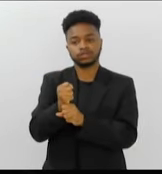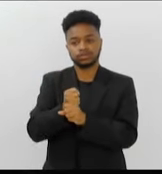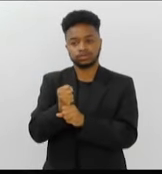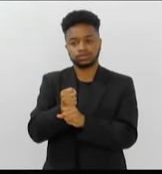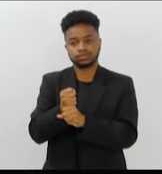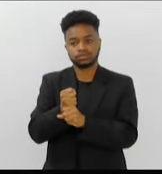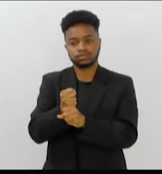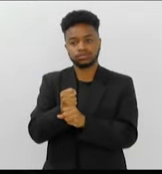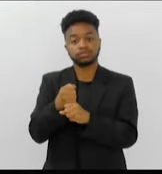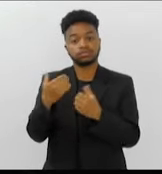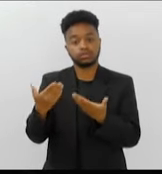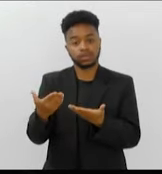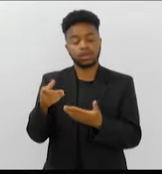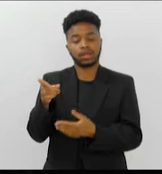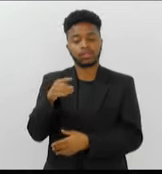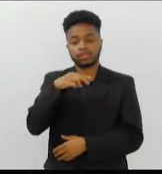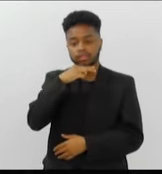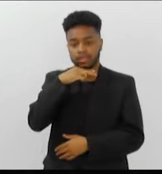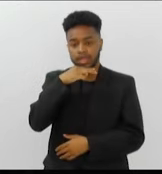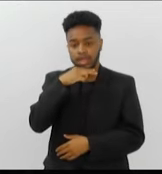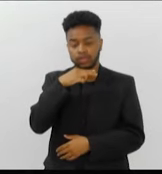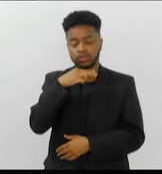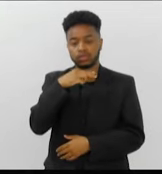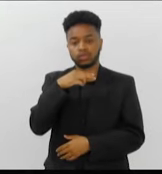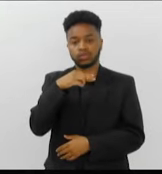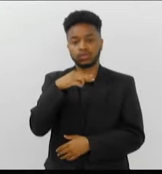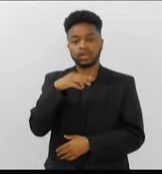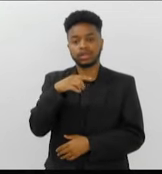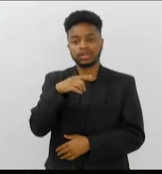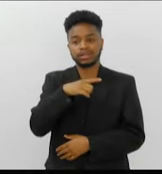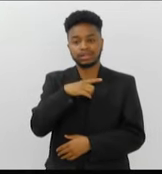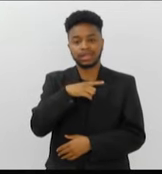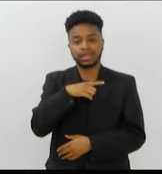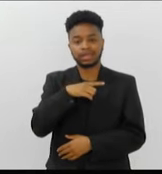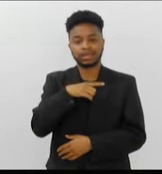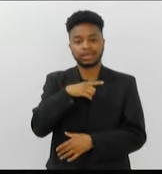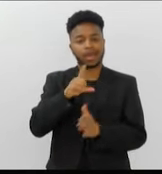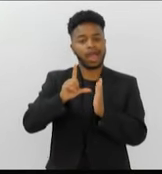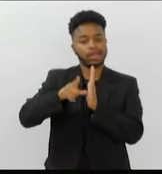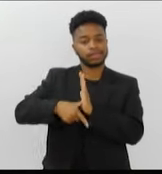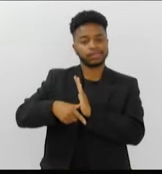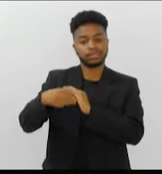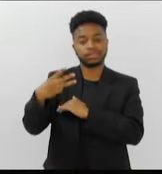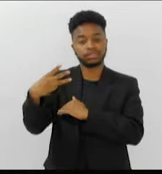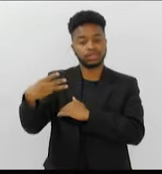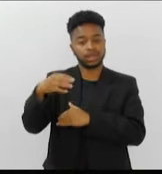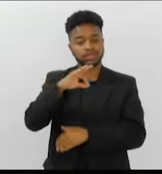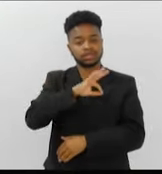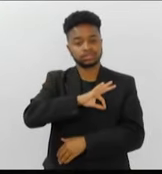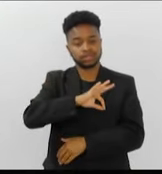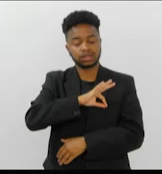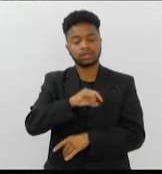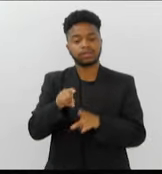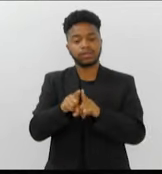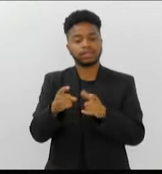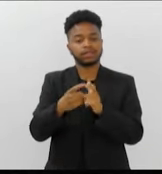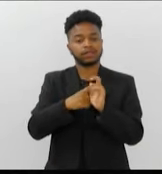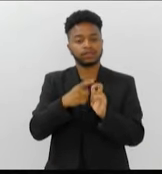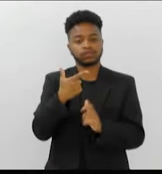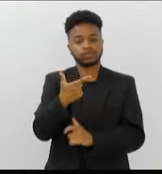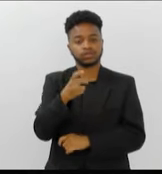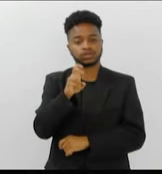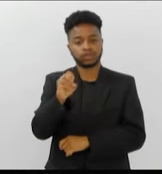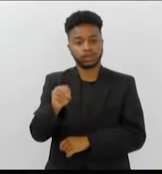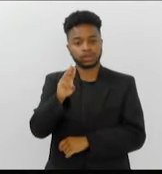O Neto pegou 3 folhas de pagamento sem ser paga, devendo 250